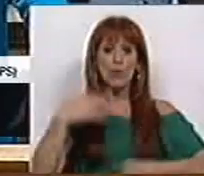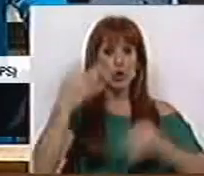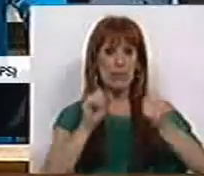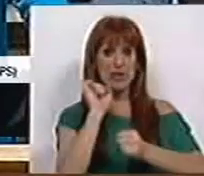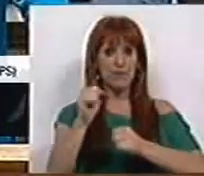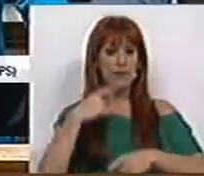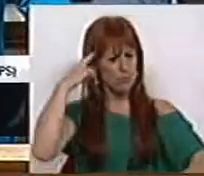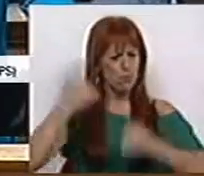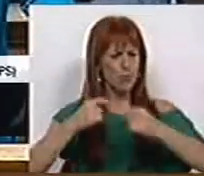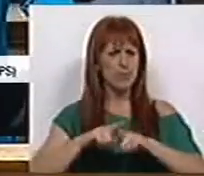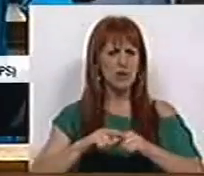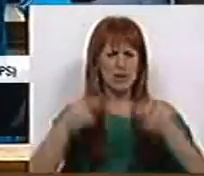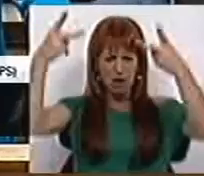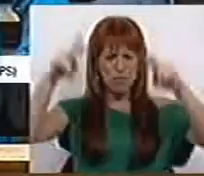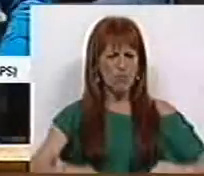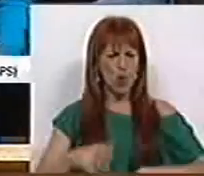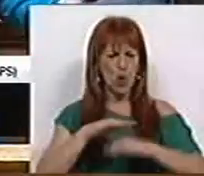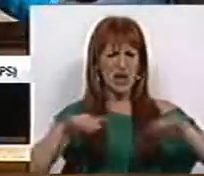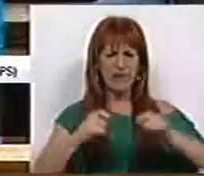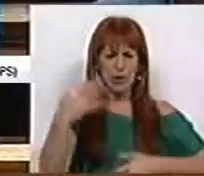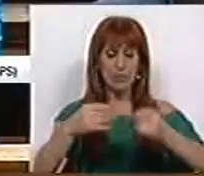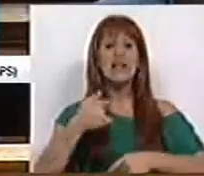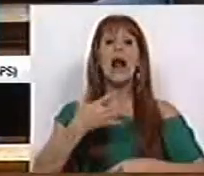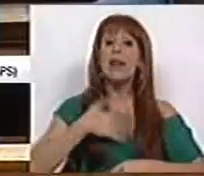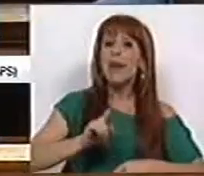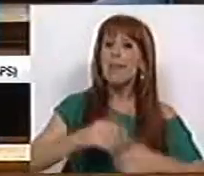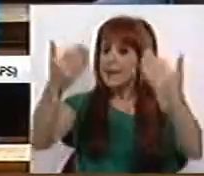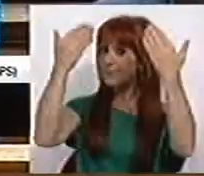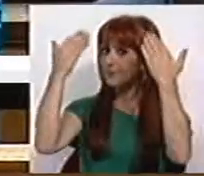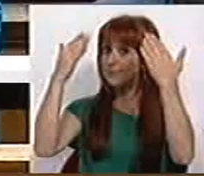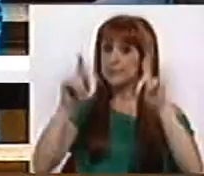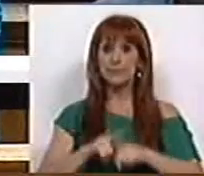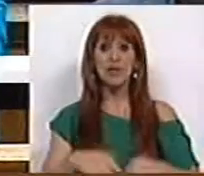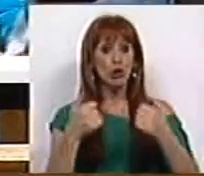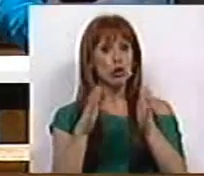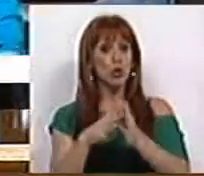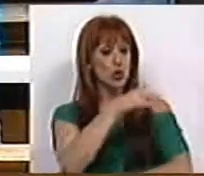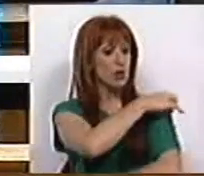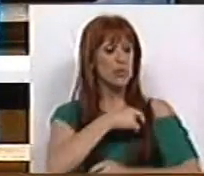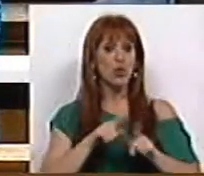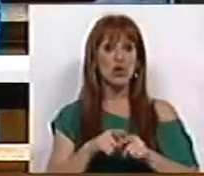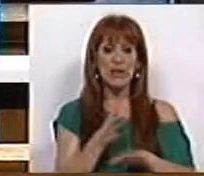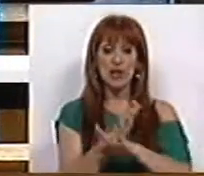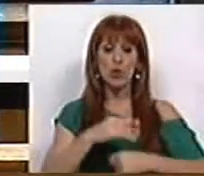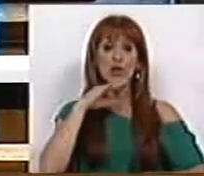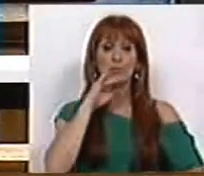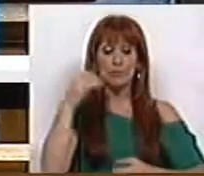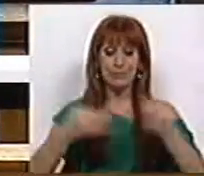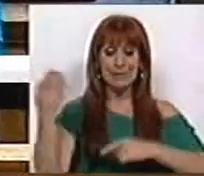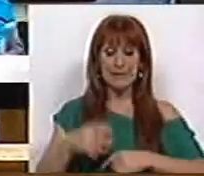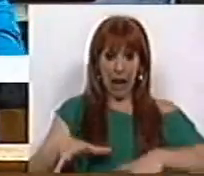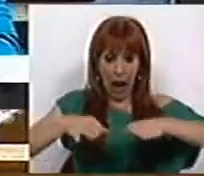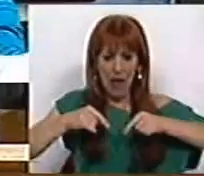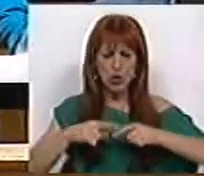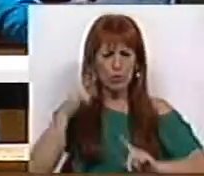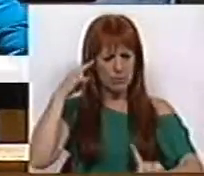seus tribunais e a desgraduação dos seus tribunais e queremos também saudar todos os representantes dos agentes judiciais que